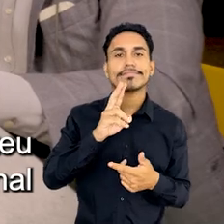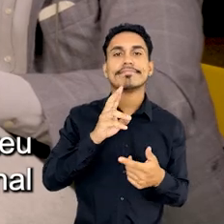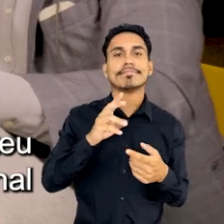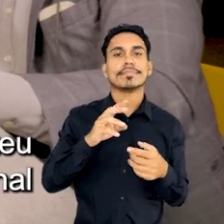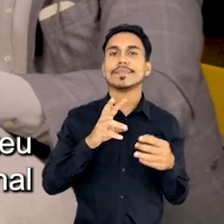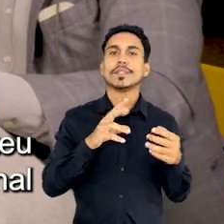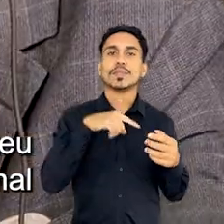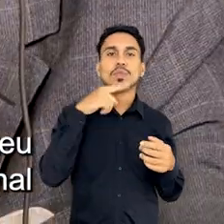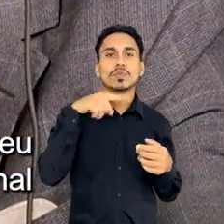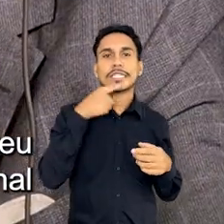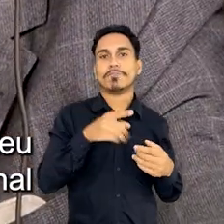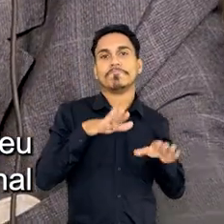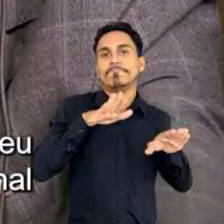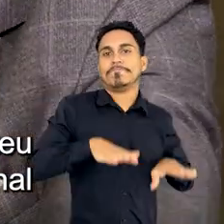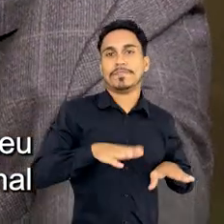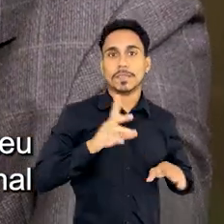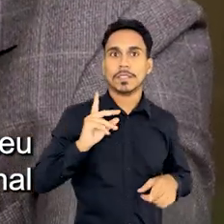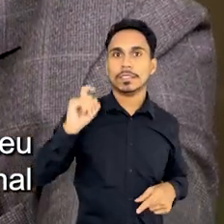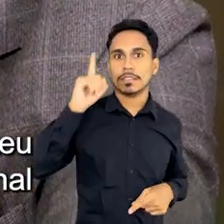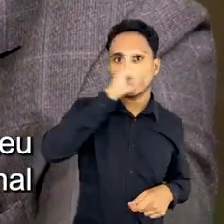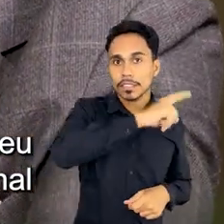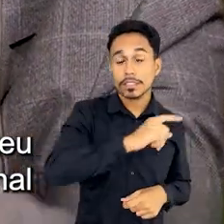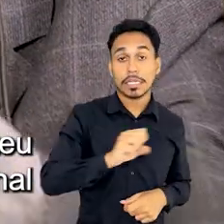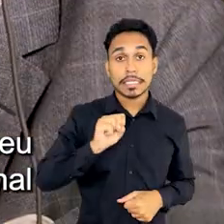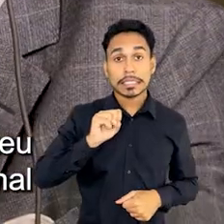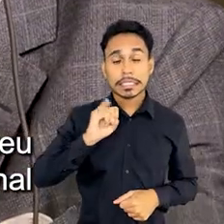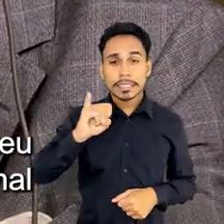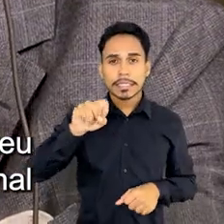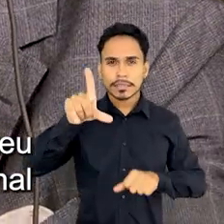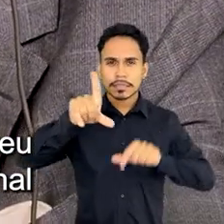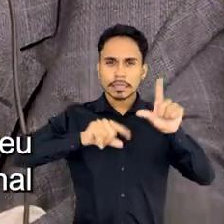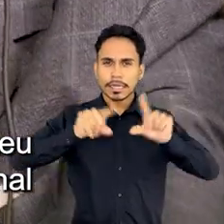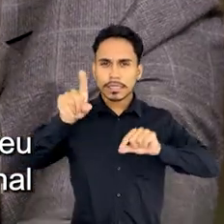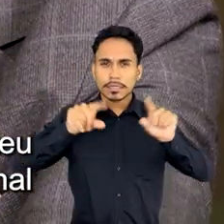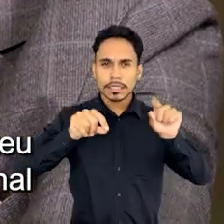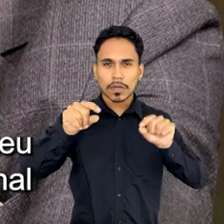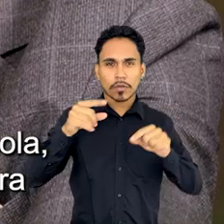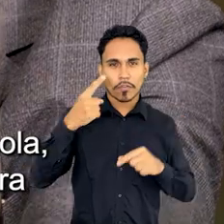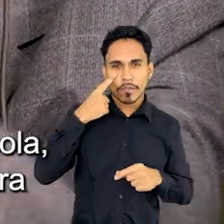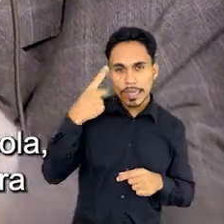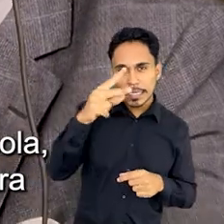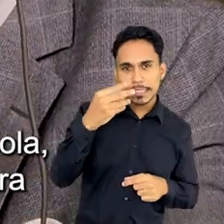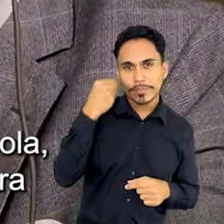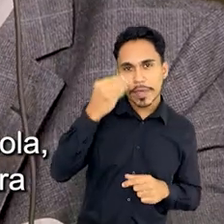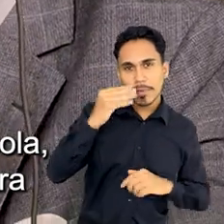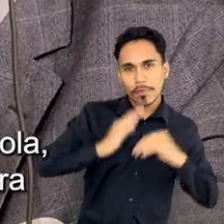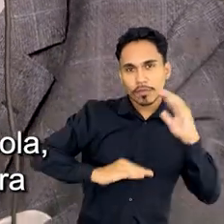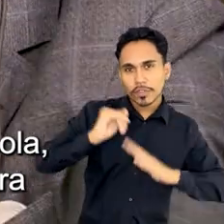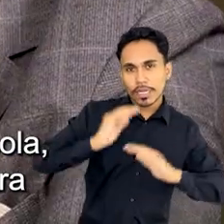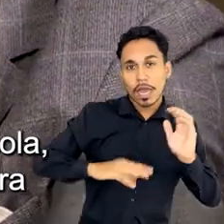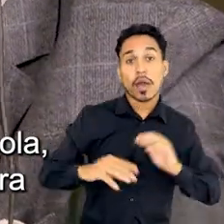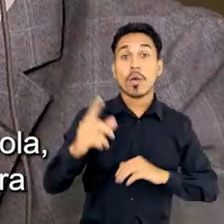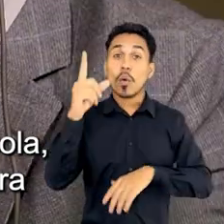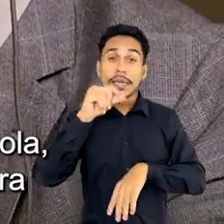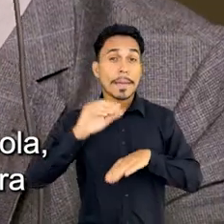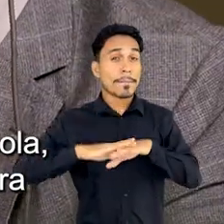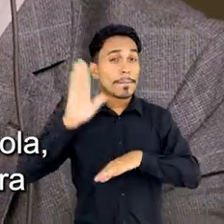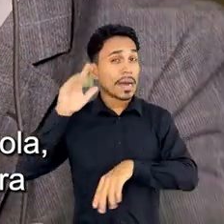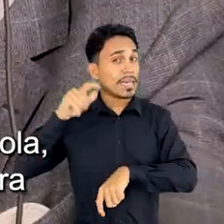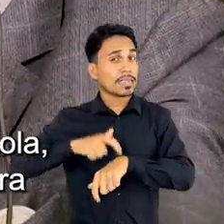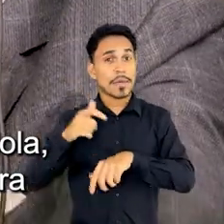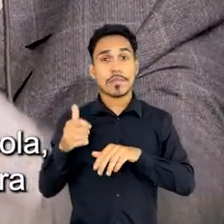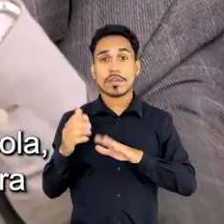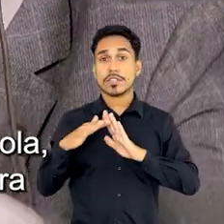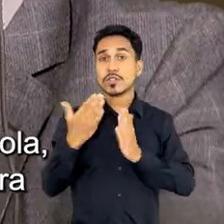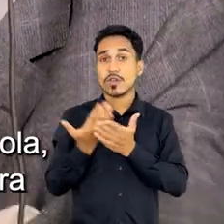não há nada que eu faça segurar se o teu processo seletivo pontua experiência profissional e ao contrário quem tá h mais tempo fora da escola